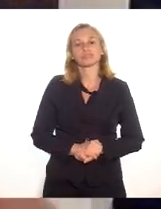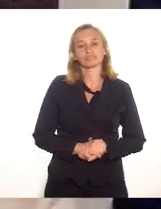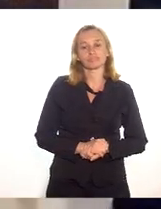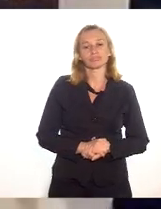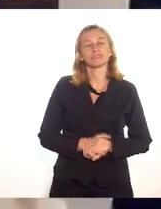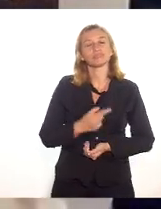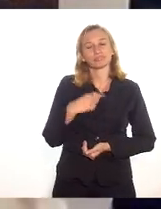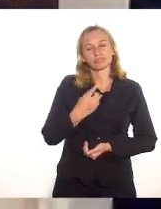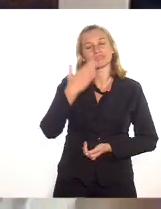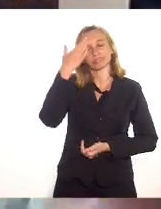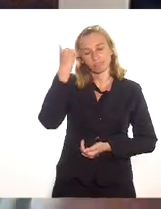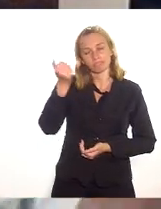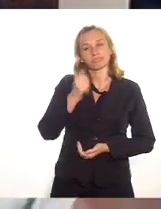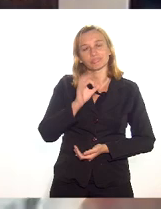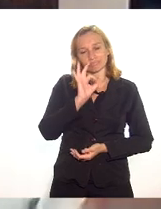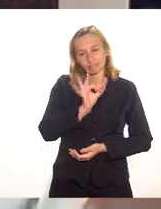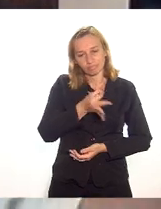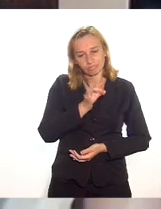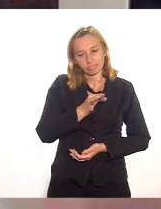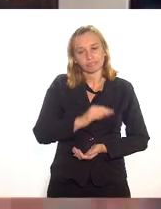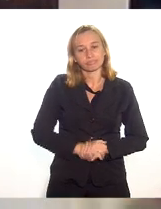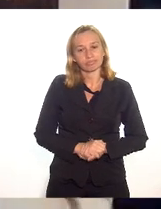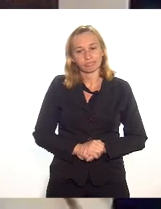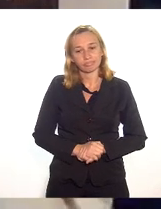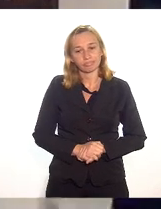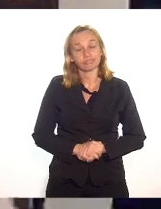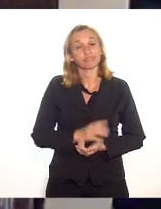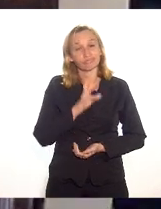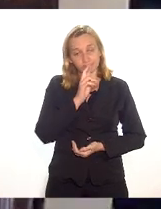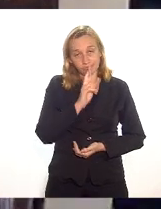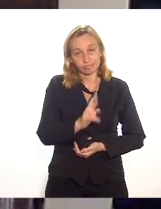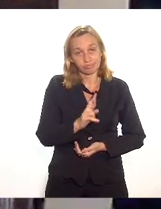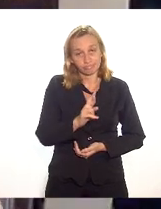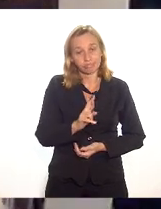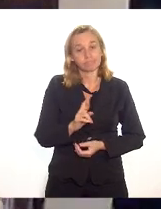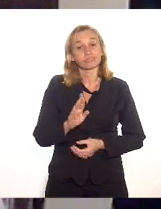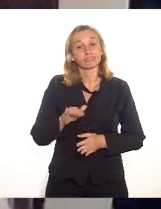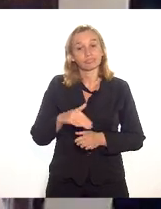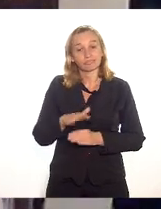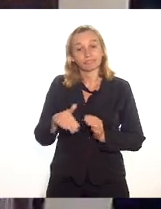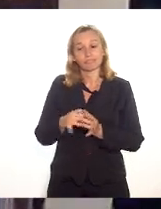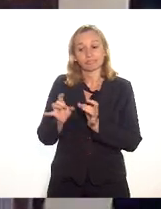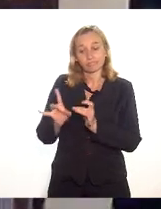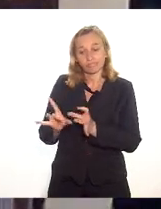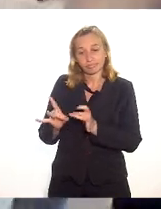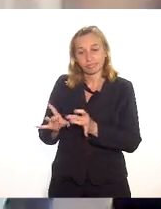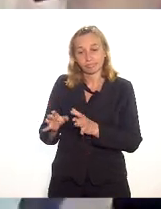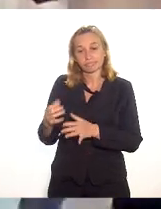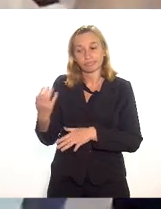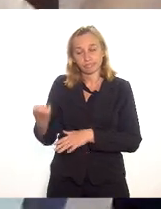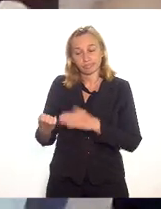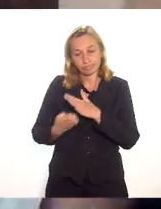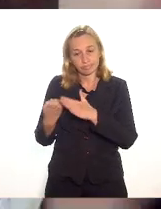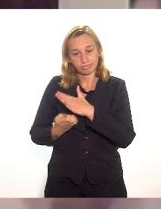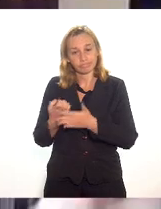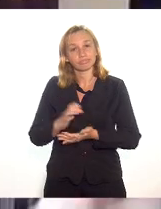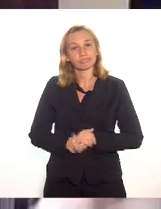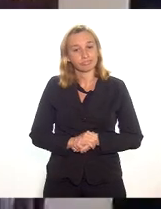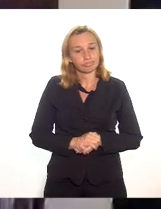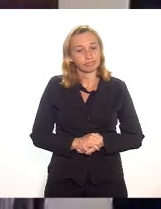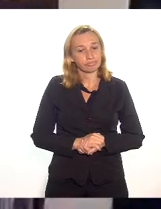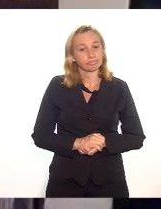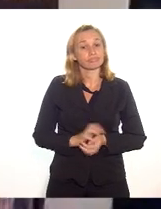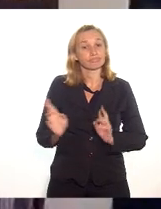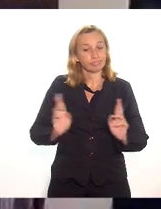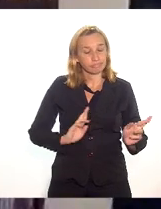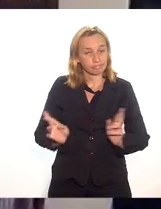Nós sabemos perfeitamente o resultado das empresas privatizada, principalmente em relação